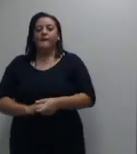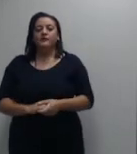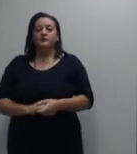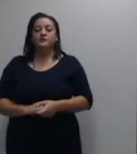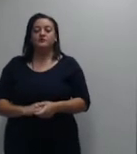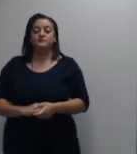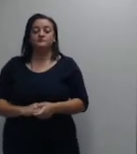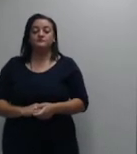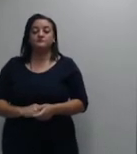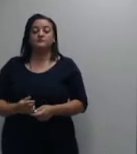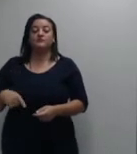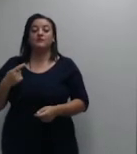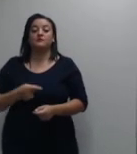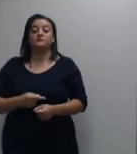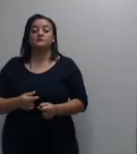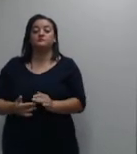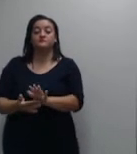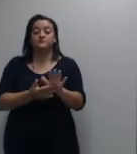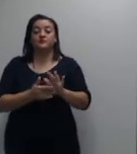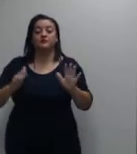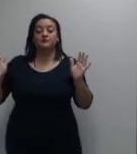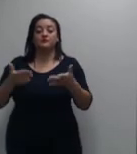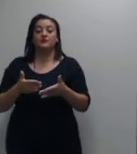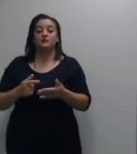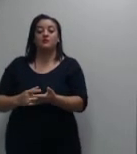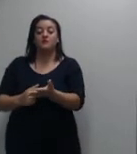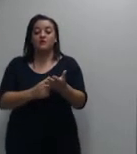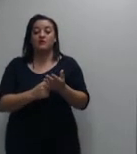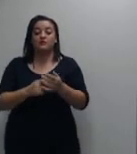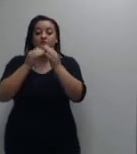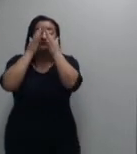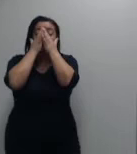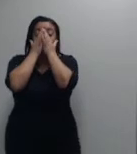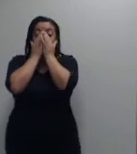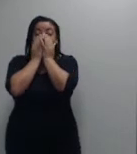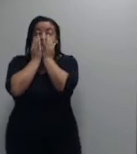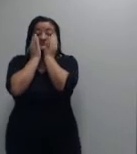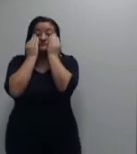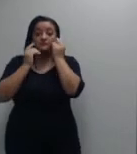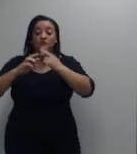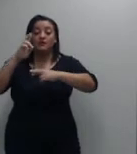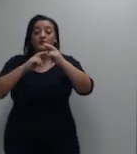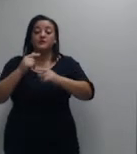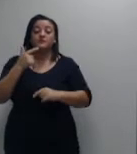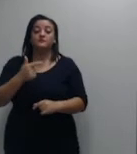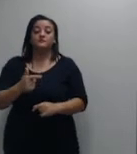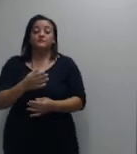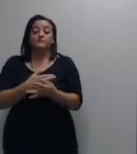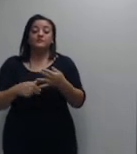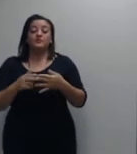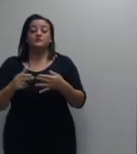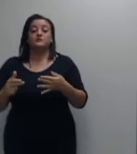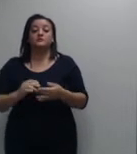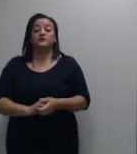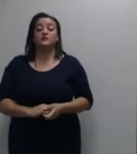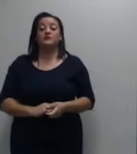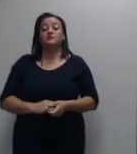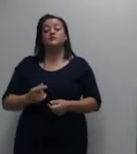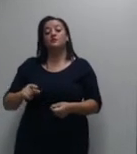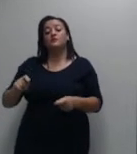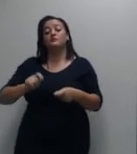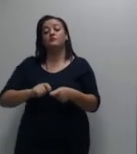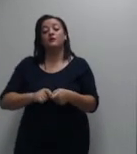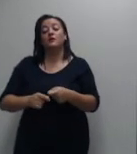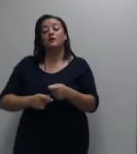nós estamos apresentando agora o acordo analisando os dois a cravos Ministra Maria Thereza que você lento tinha dito